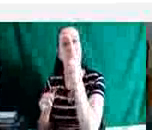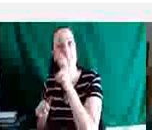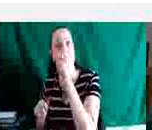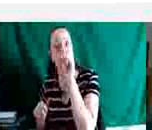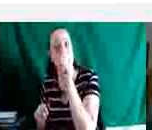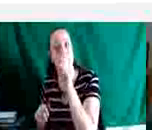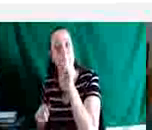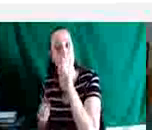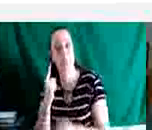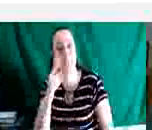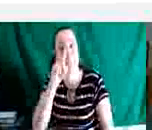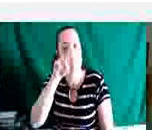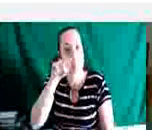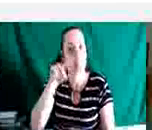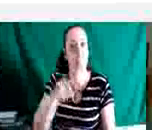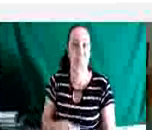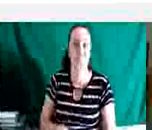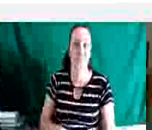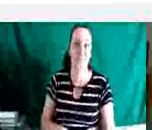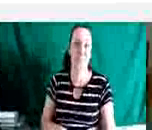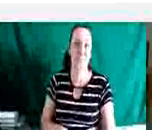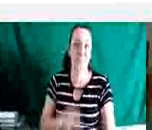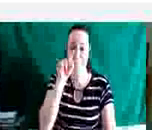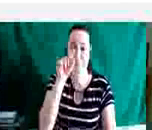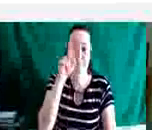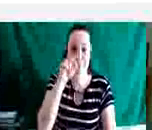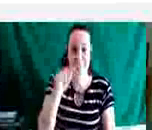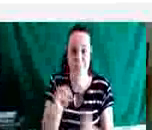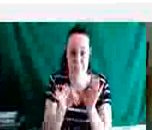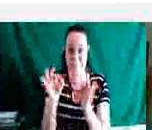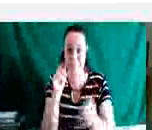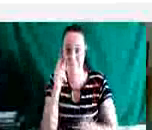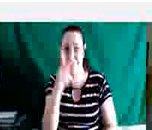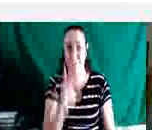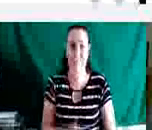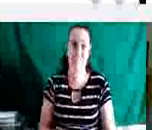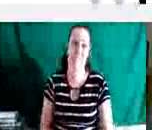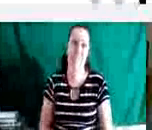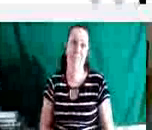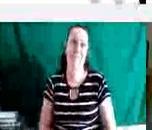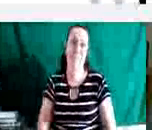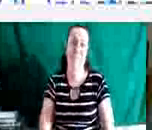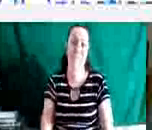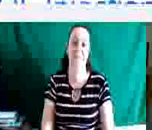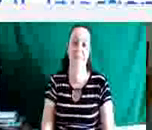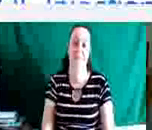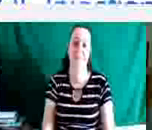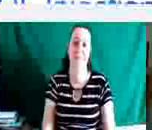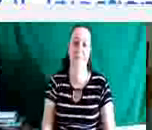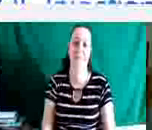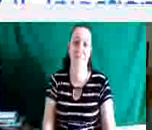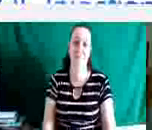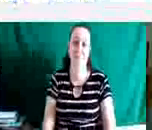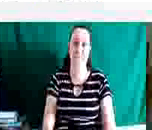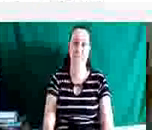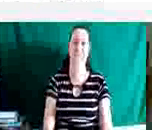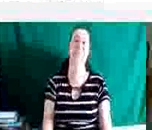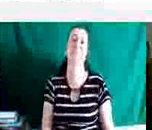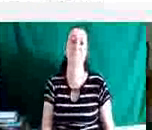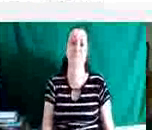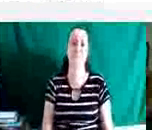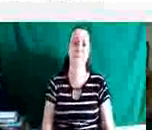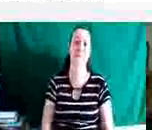exemplo, Hibernate Query Language, HQL. Pode observar. Então, aqui são exemplos de como que é uma injeção de